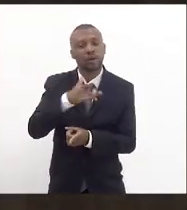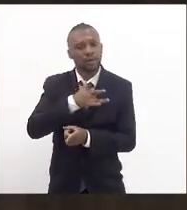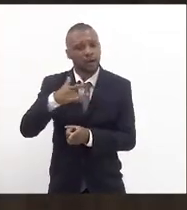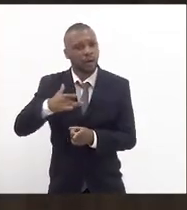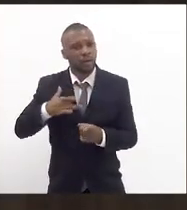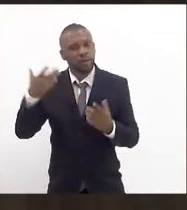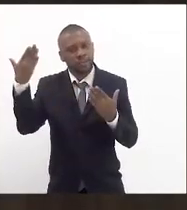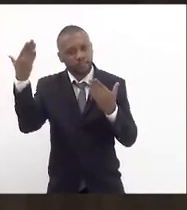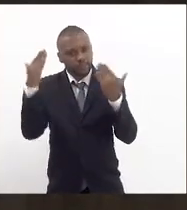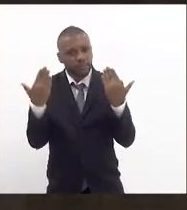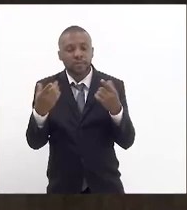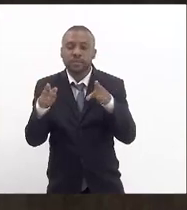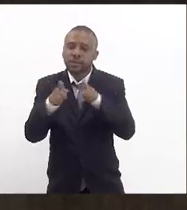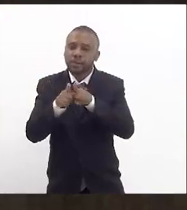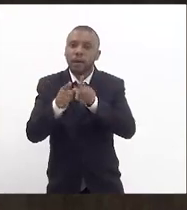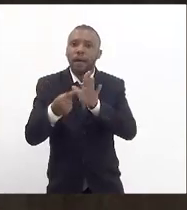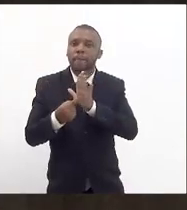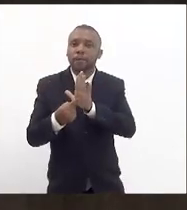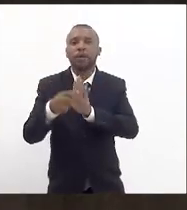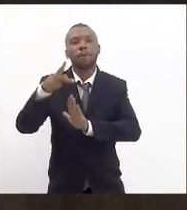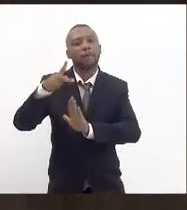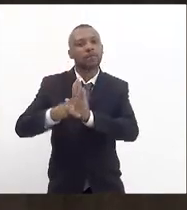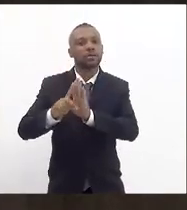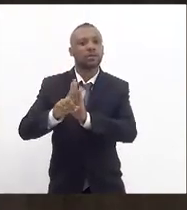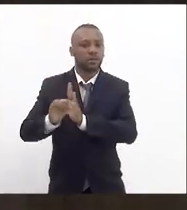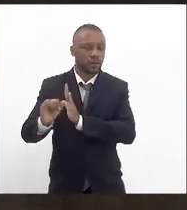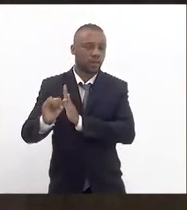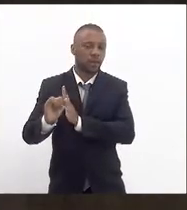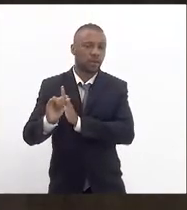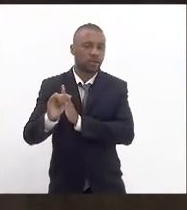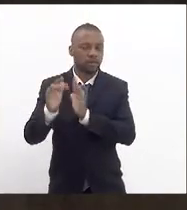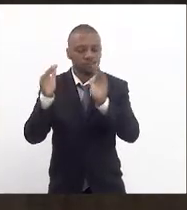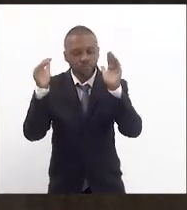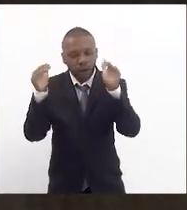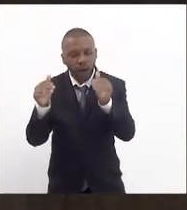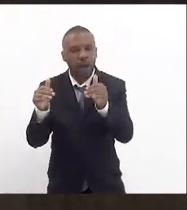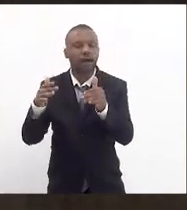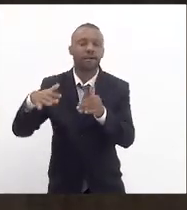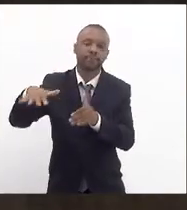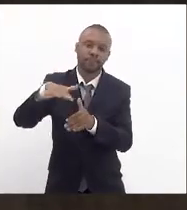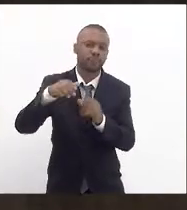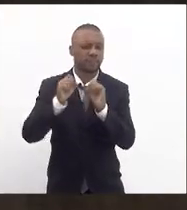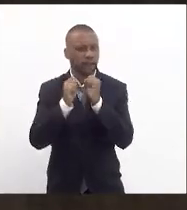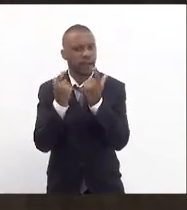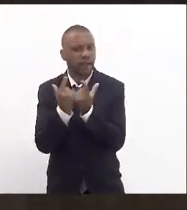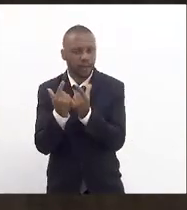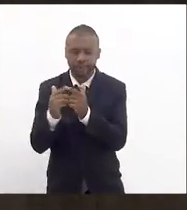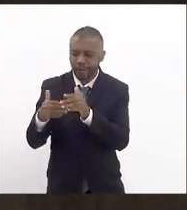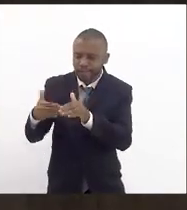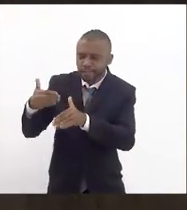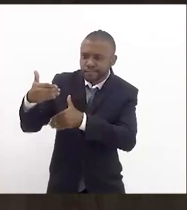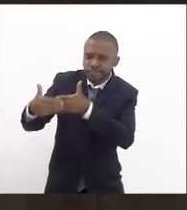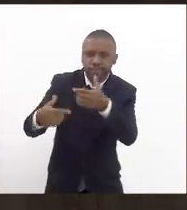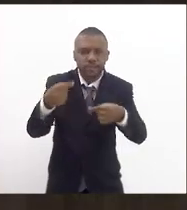Inclusive, também apresentei um projeto para esta casa, está tramitando na casa, que a gente possa também vislumbraram